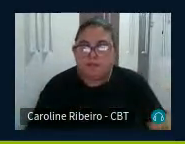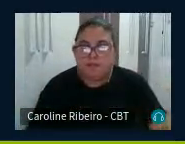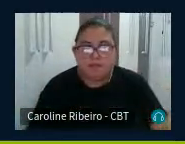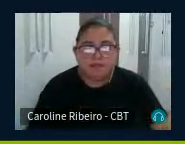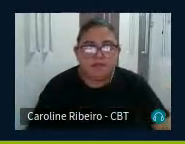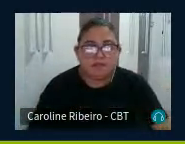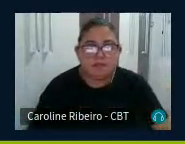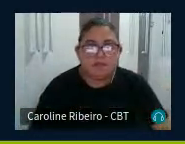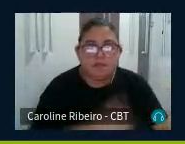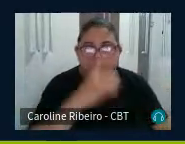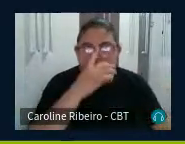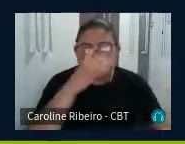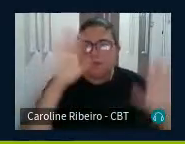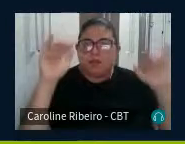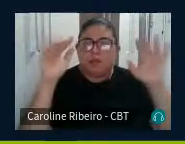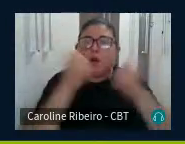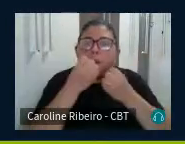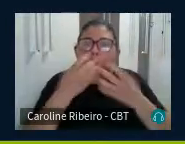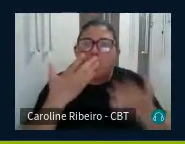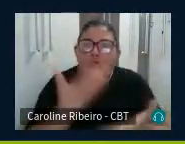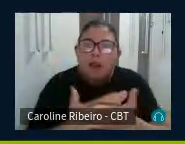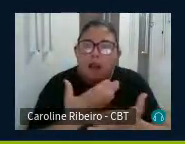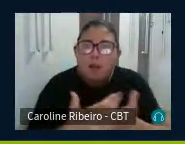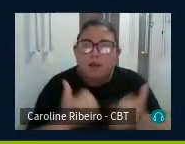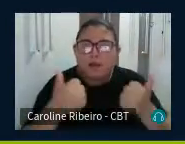Fiquem com Deus, boa aula. Até mais.